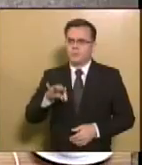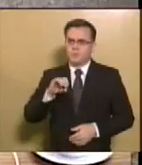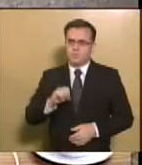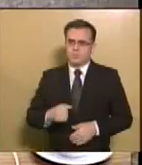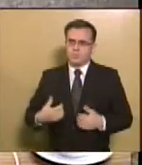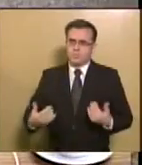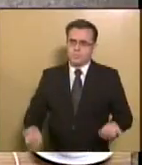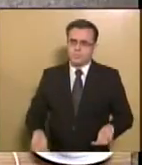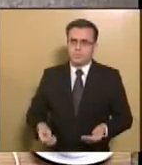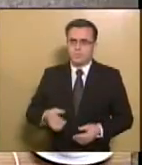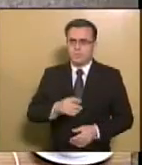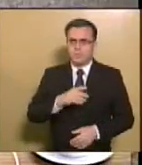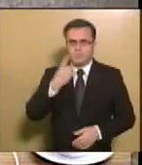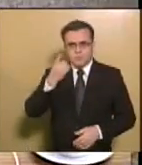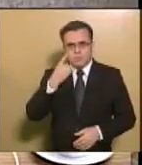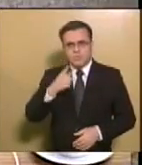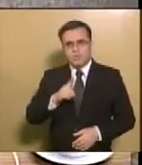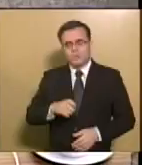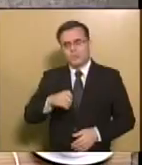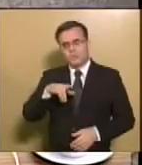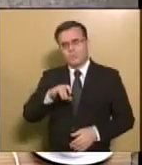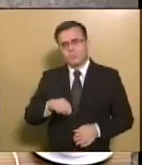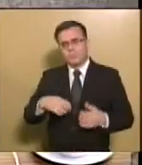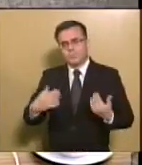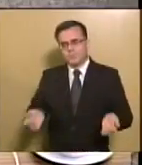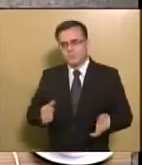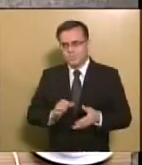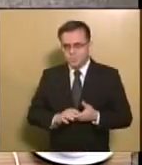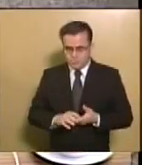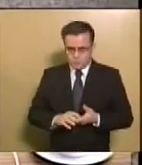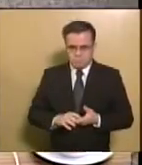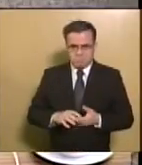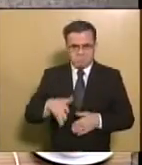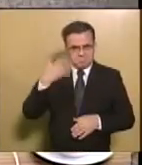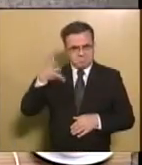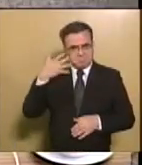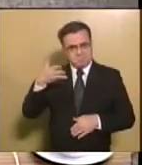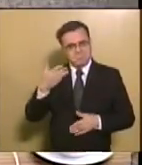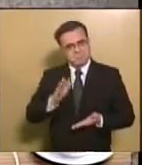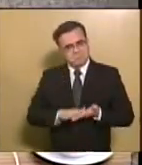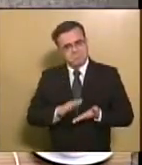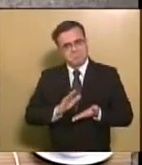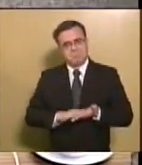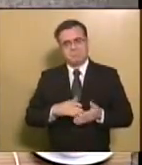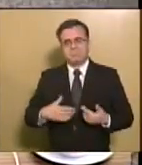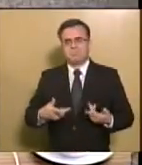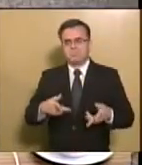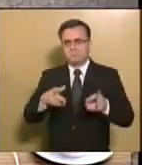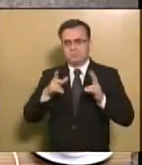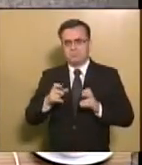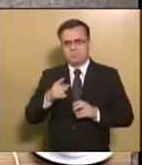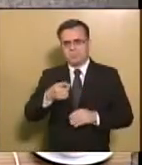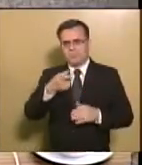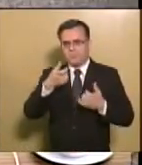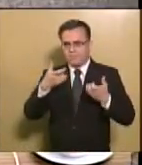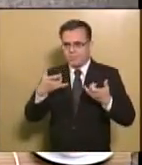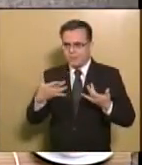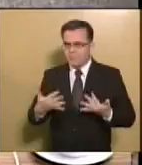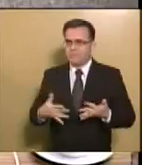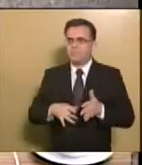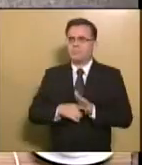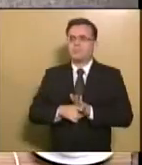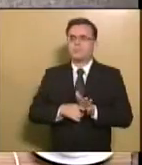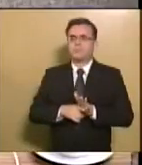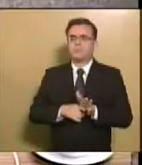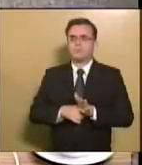Deputado George, eu parabenizo Vossa Excelência pelo pronunciamento e percebo que Vossa Excelência fez um